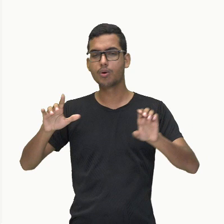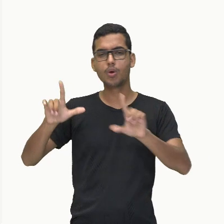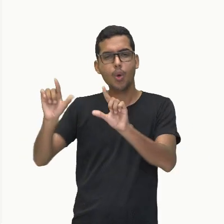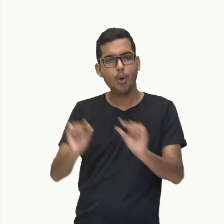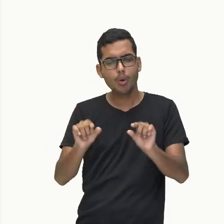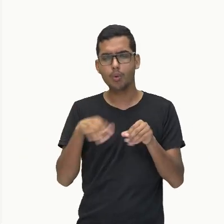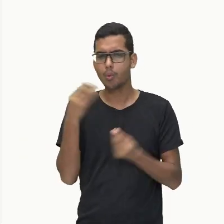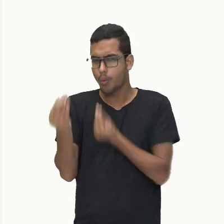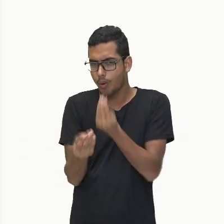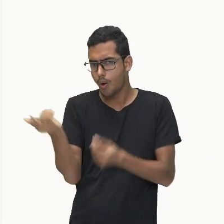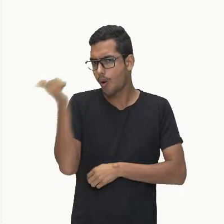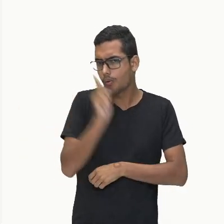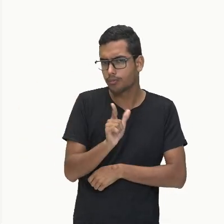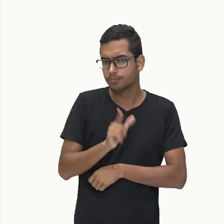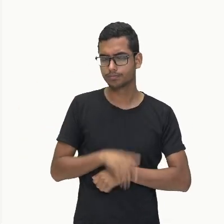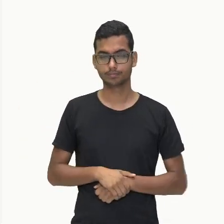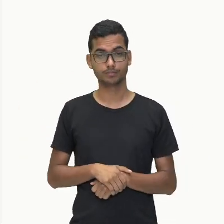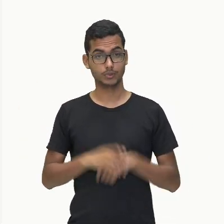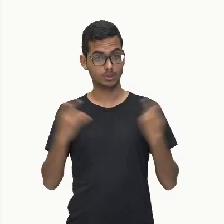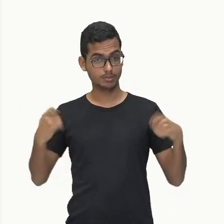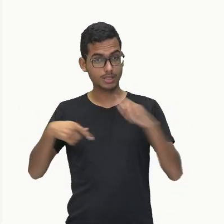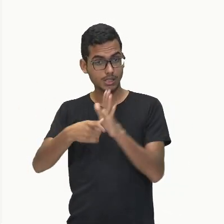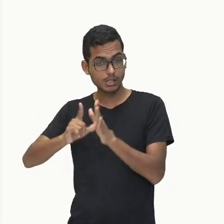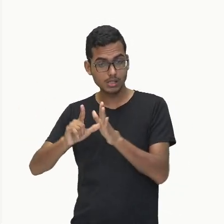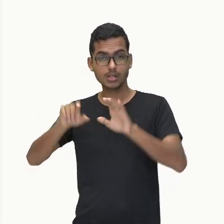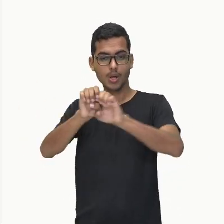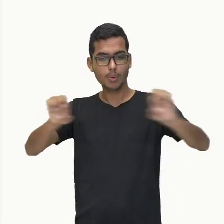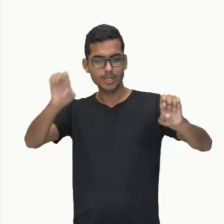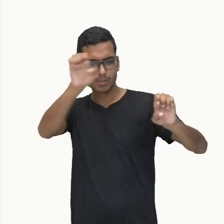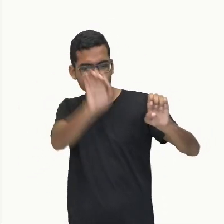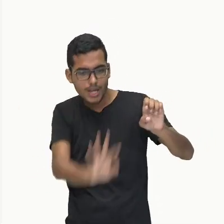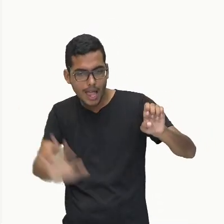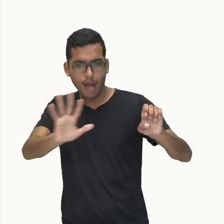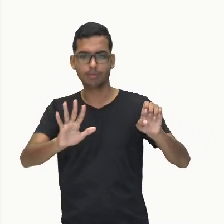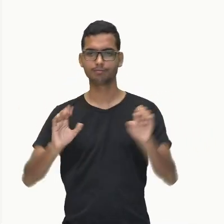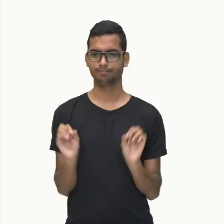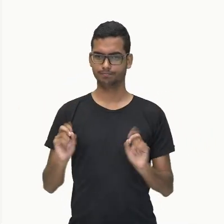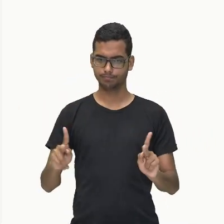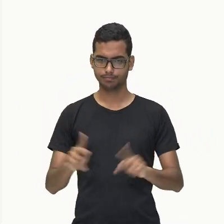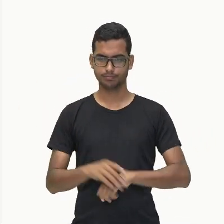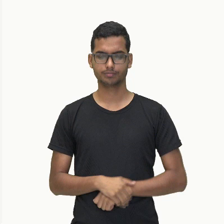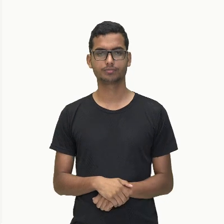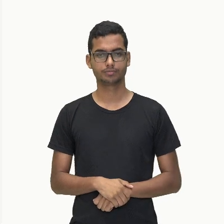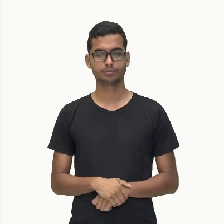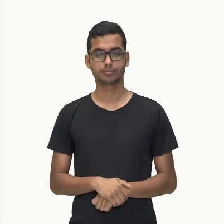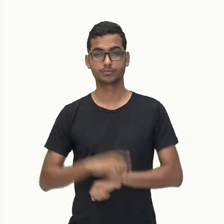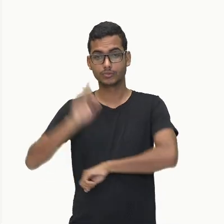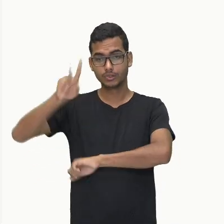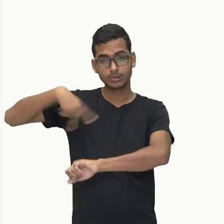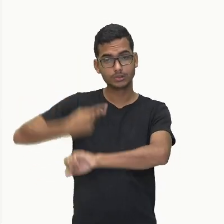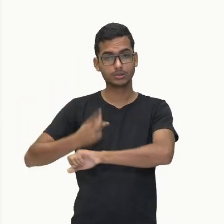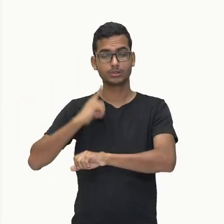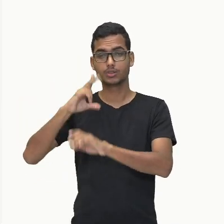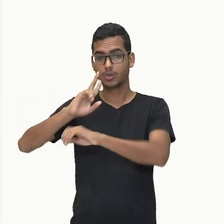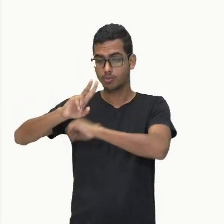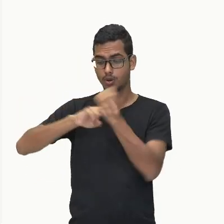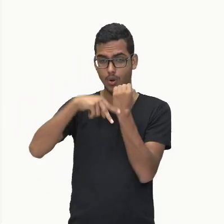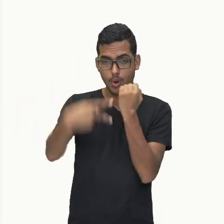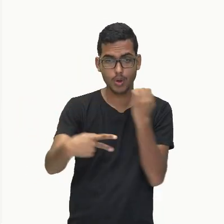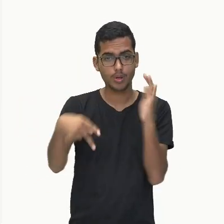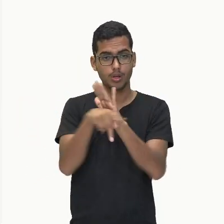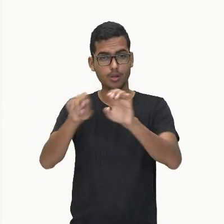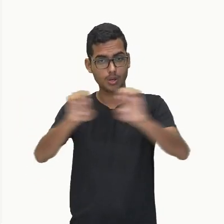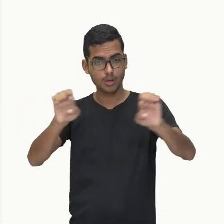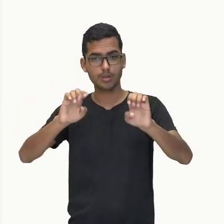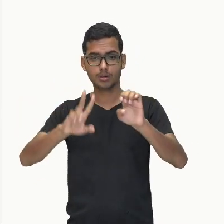a gente precisa da equação geral, tá? E aí depois a gente tem uma consequência dessa equação reduzida que eu vou